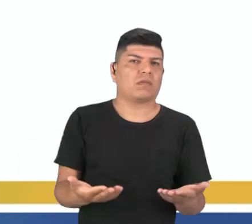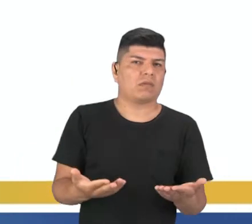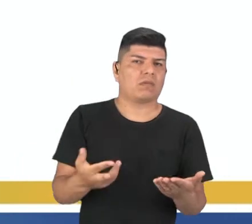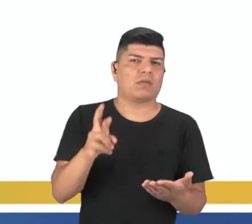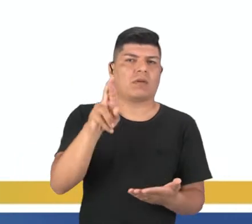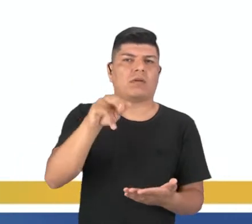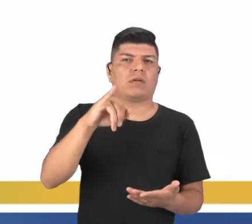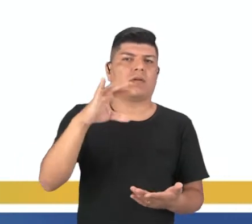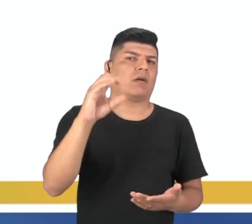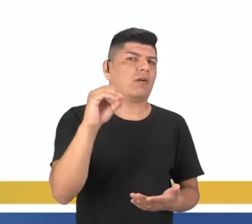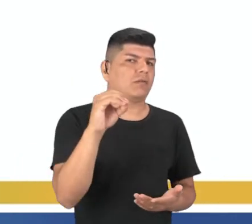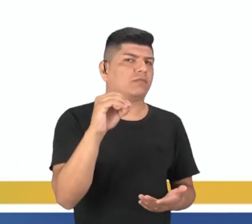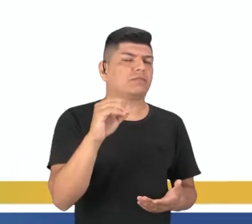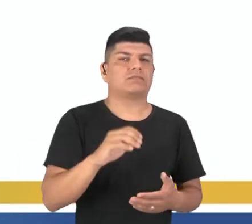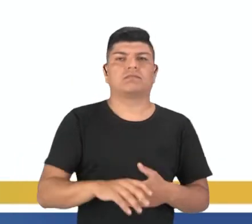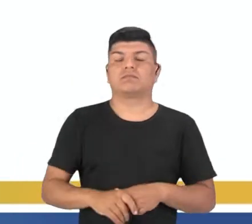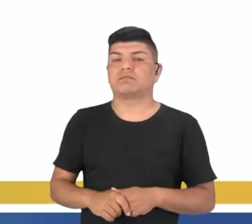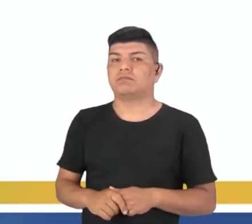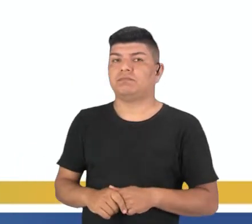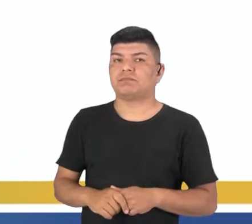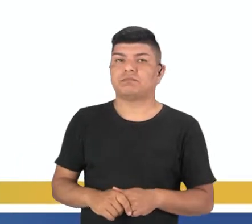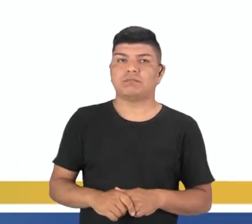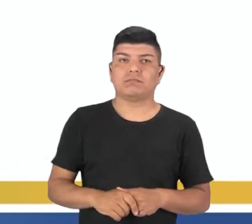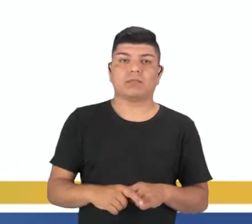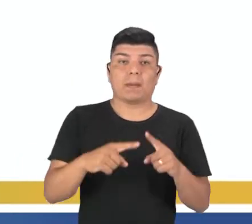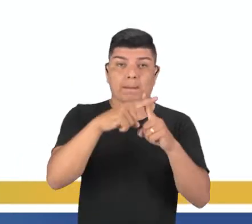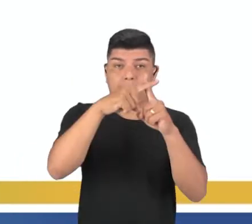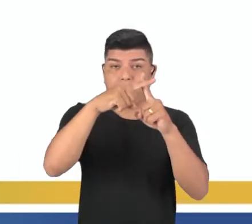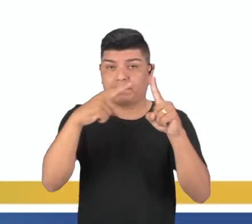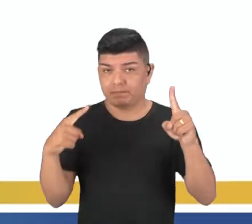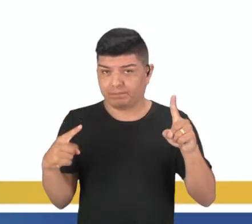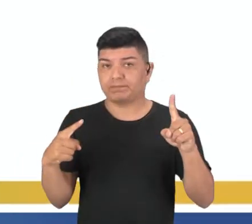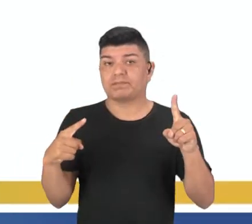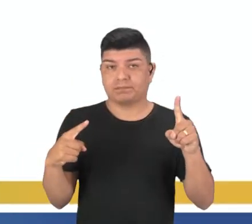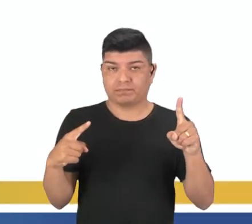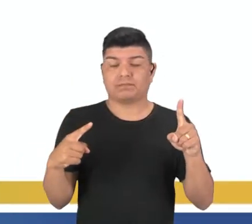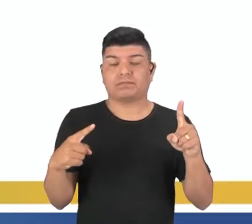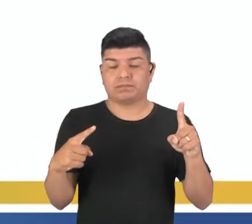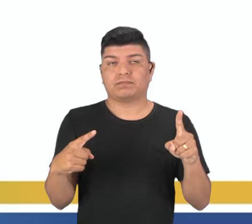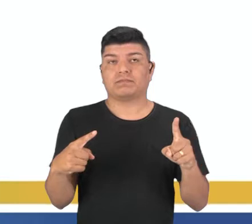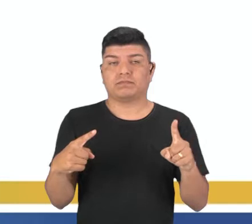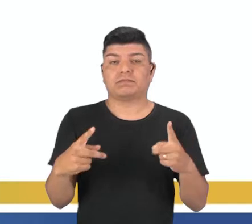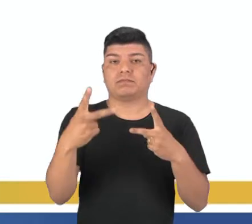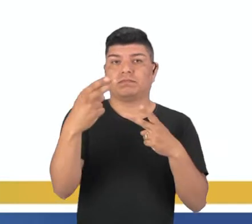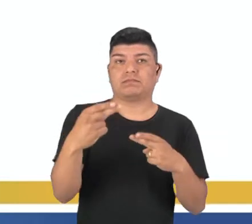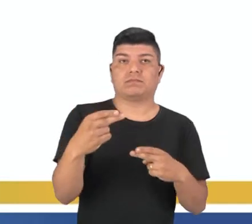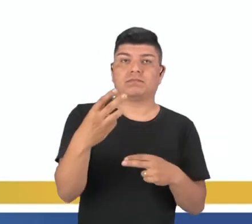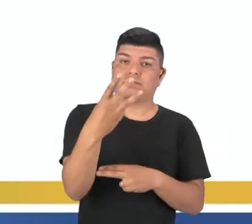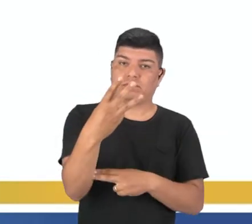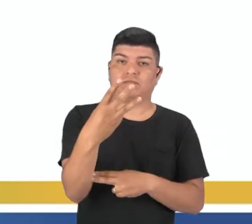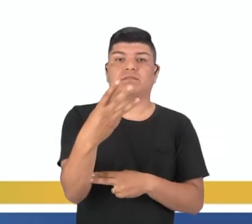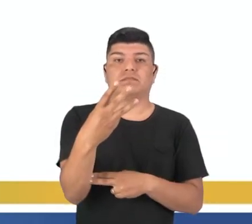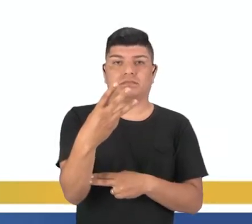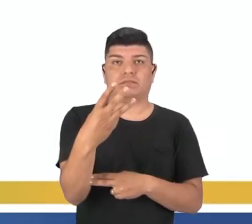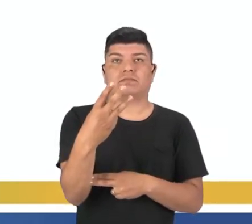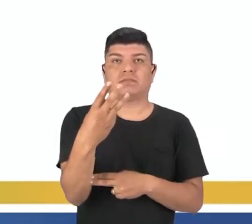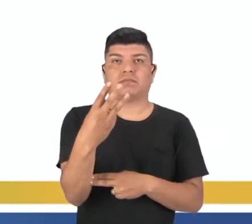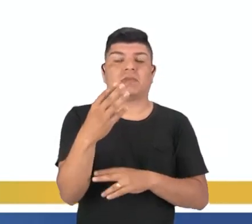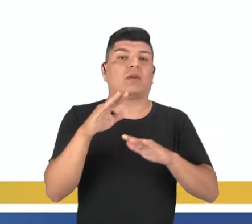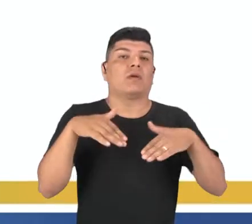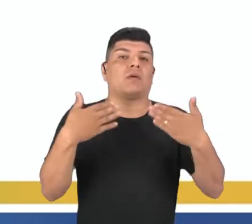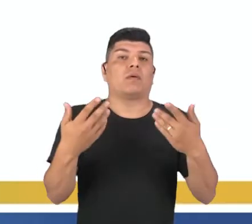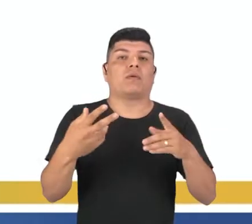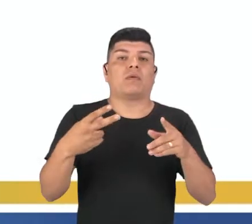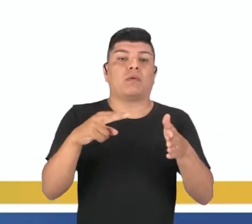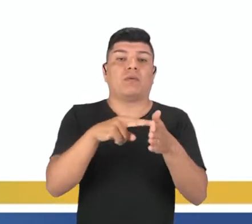do raio? Muito bem, a medida do raio, gente, é metade do diâmetro, Então, a medida do raio aí vai ser igual a 3, Então,